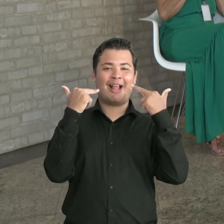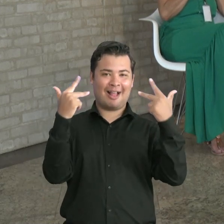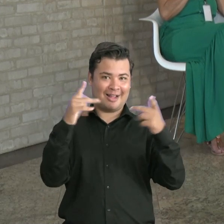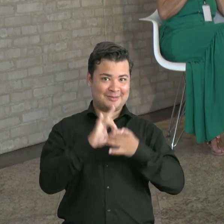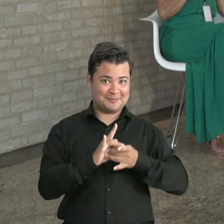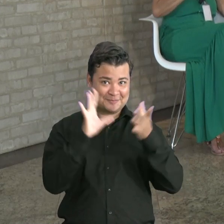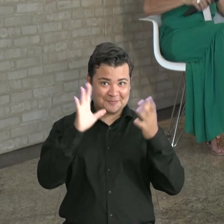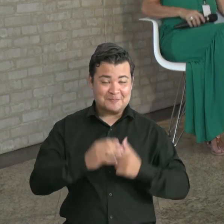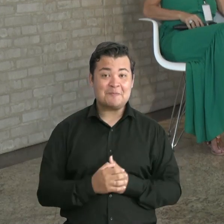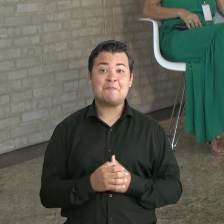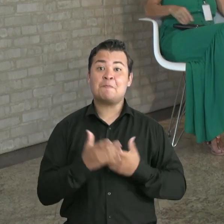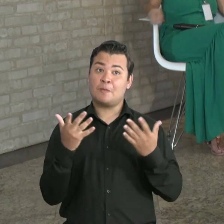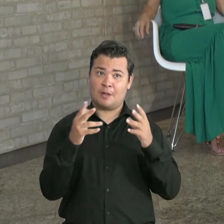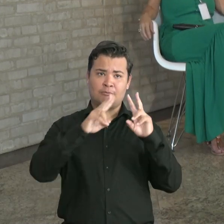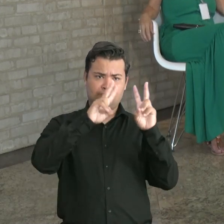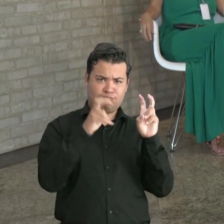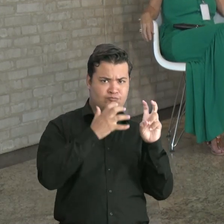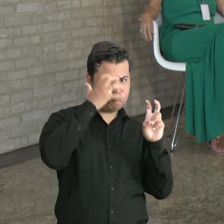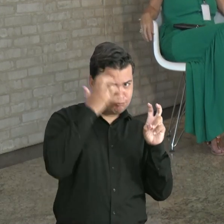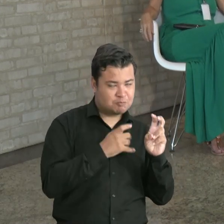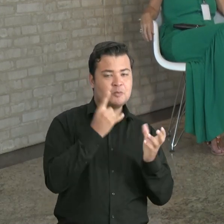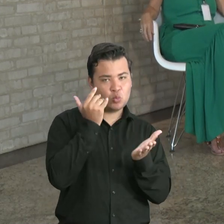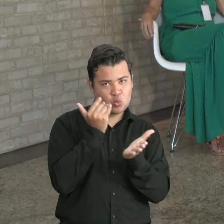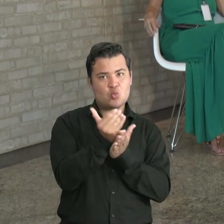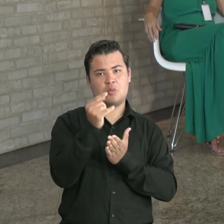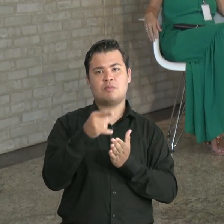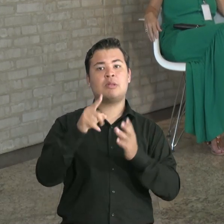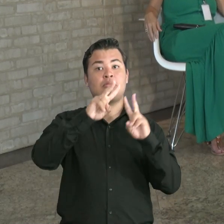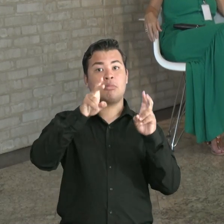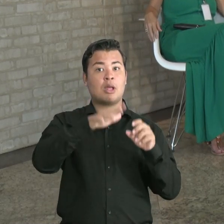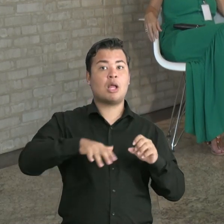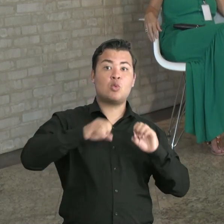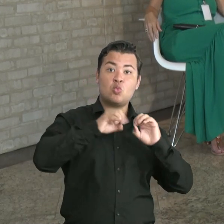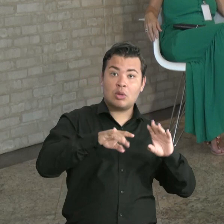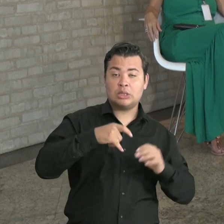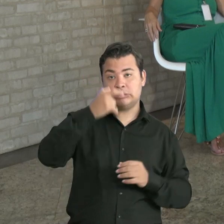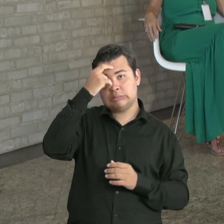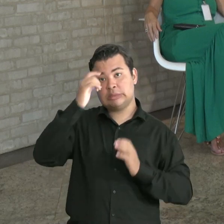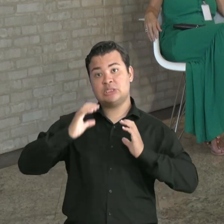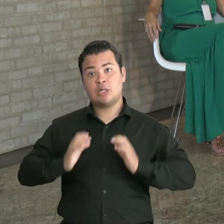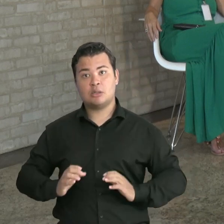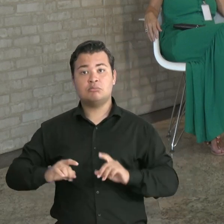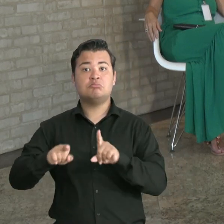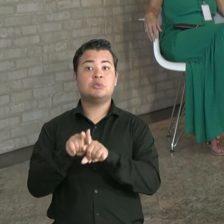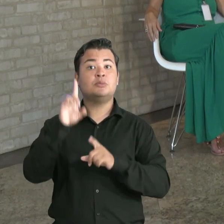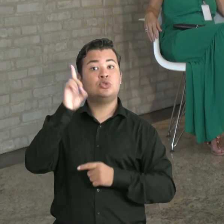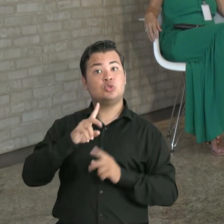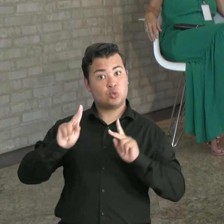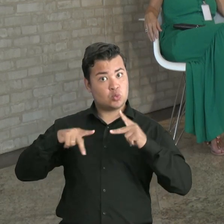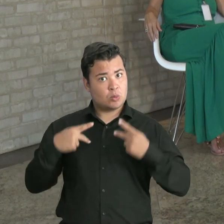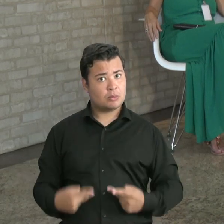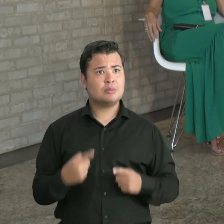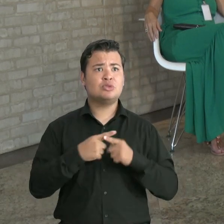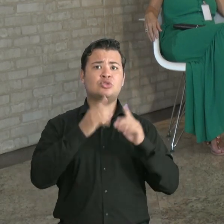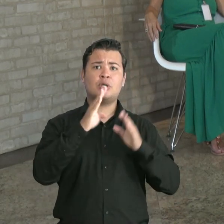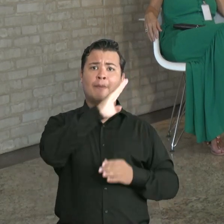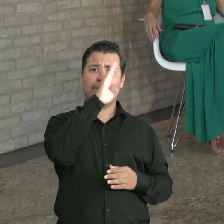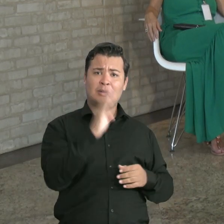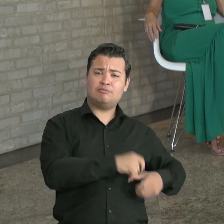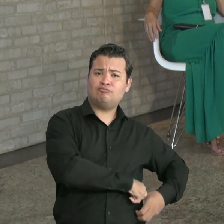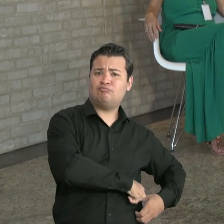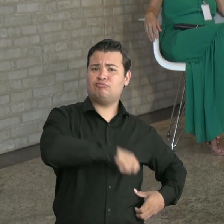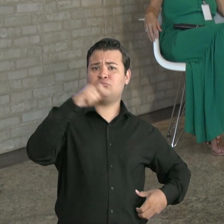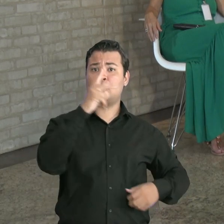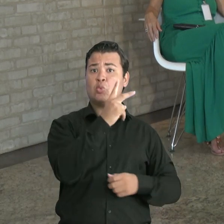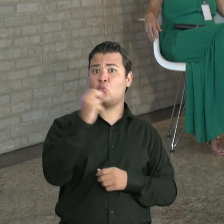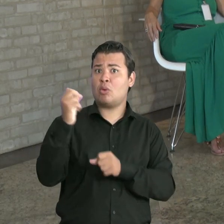mas vamos começar o assunto sério, que é falar de educação, cidadania e direitos humanos nesses 200 anos de independência,